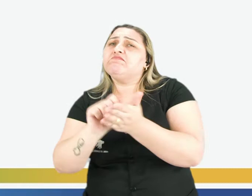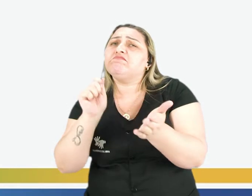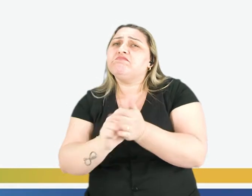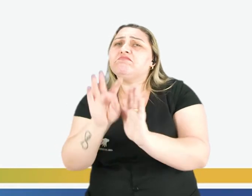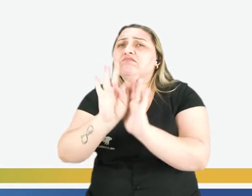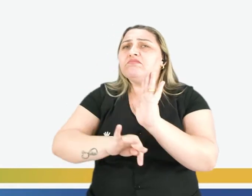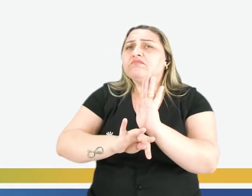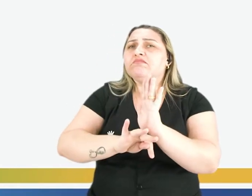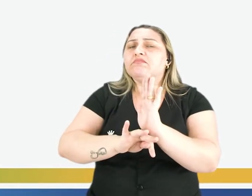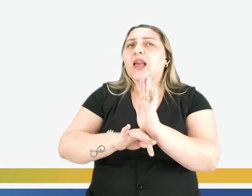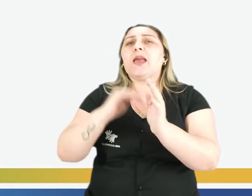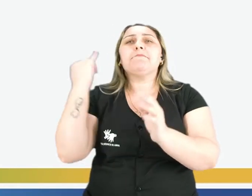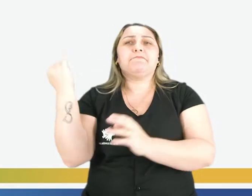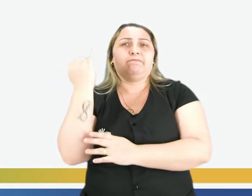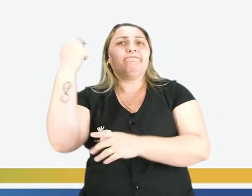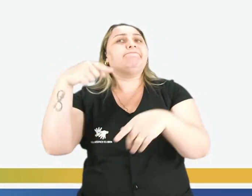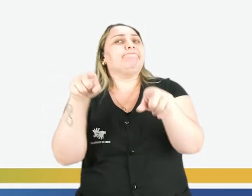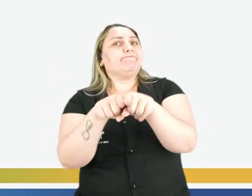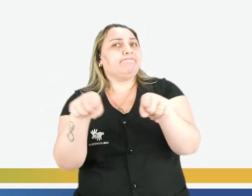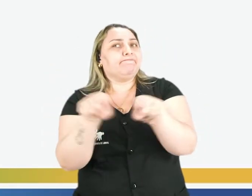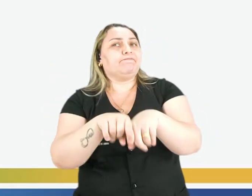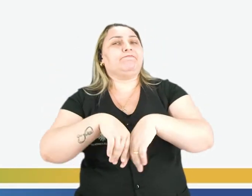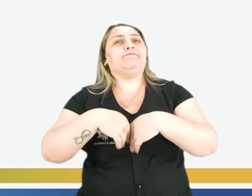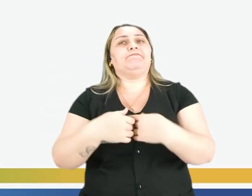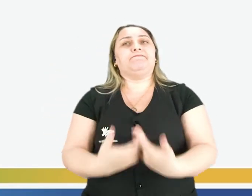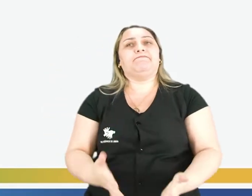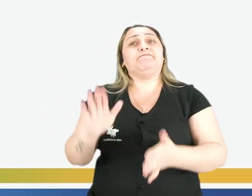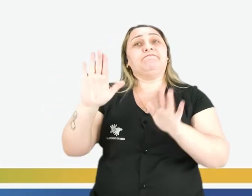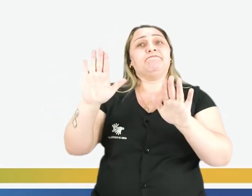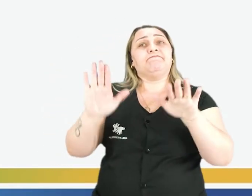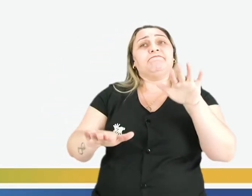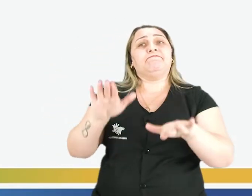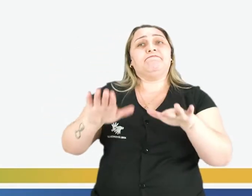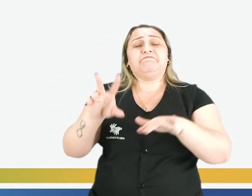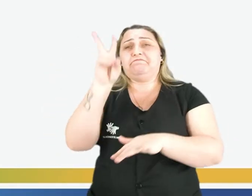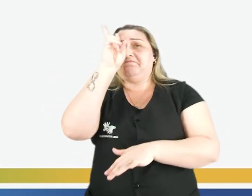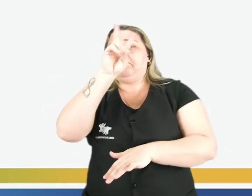lembram? Que é muito importante também. Às vezes você pode